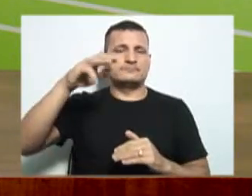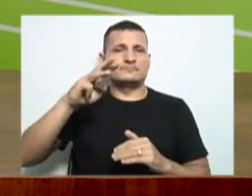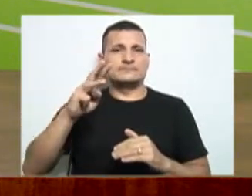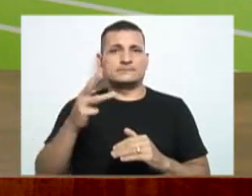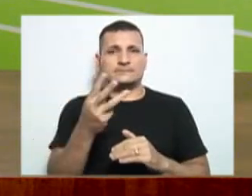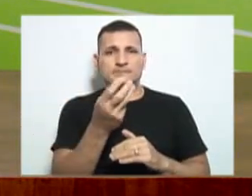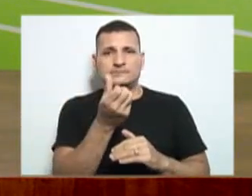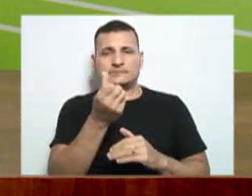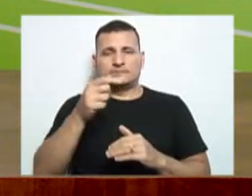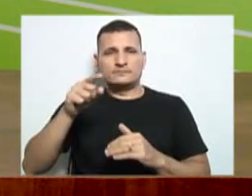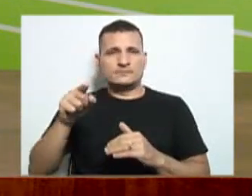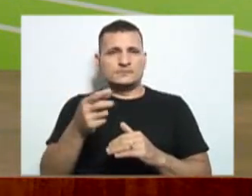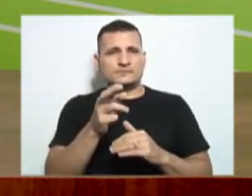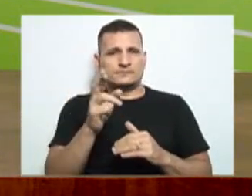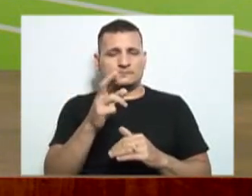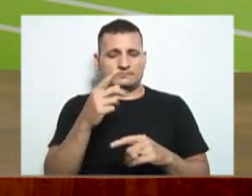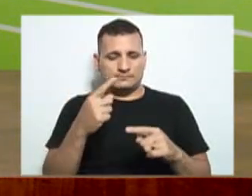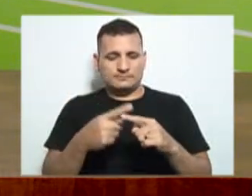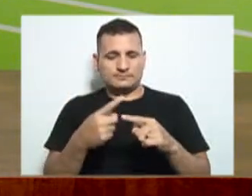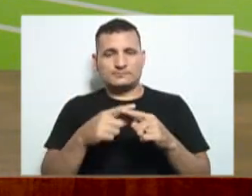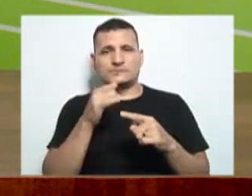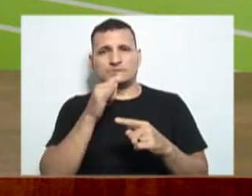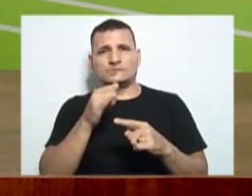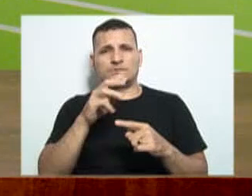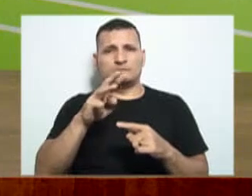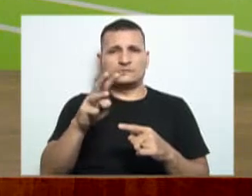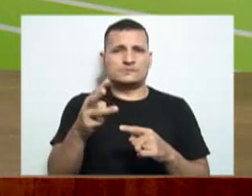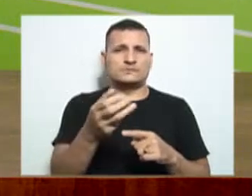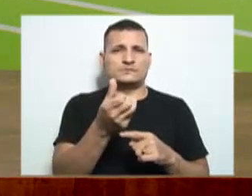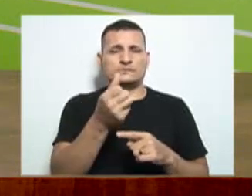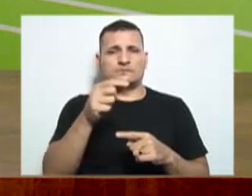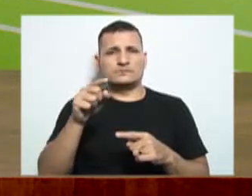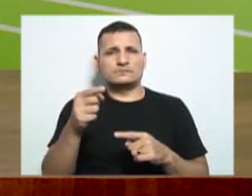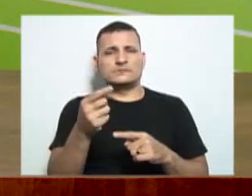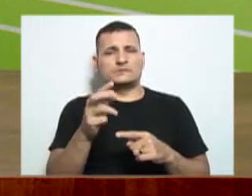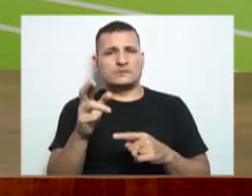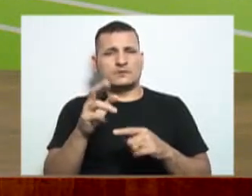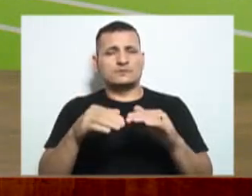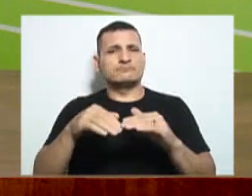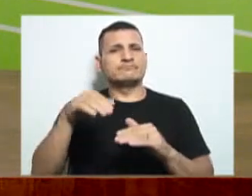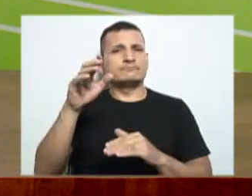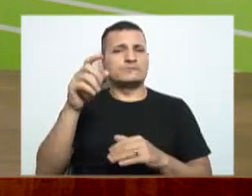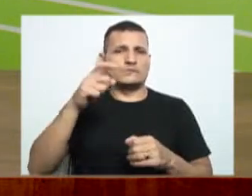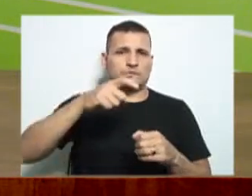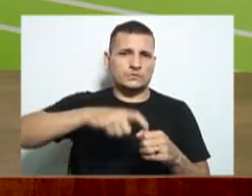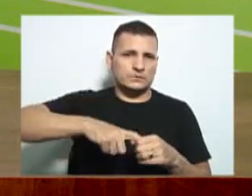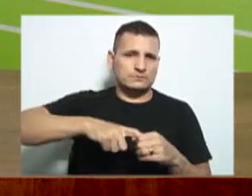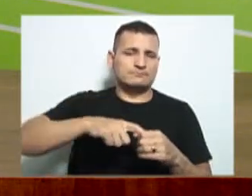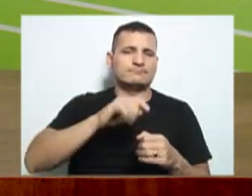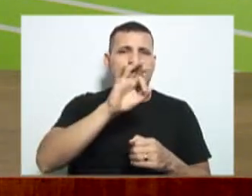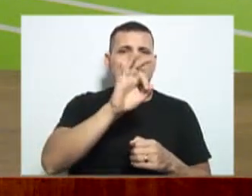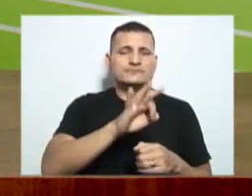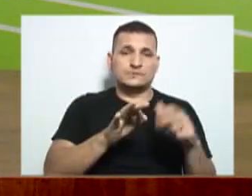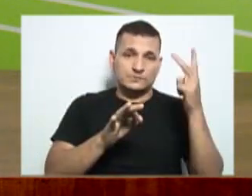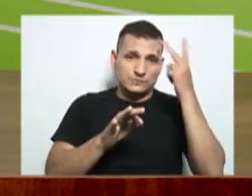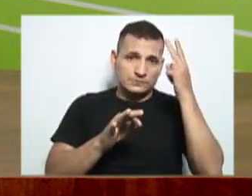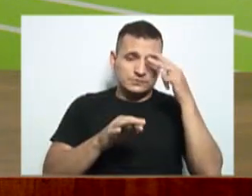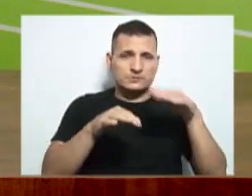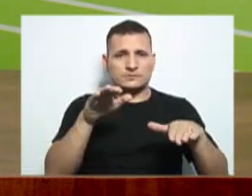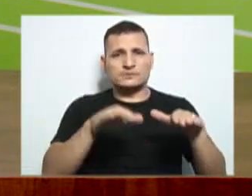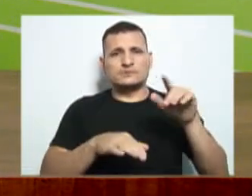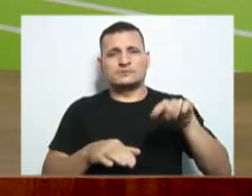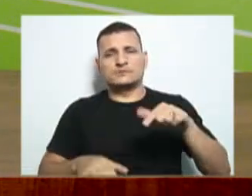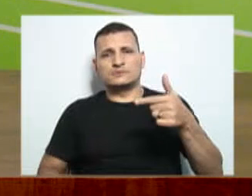36 mil reais, porque se for superior a isso, você volta para a alíquota normal, que dependendo do ramo é